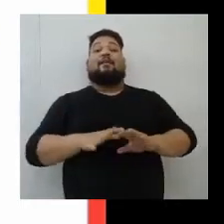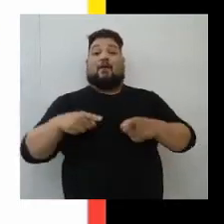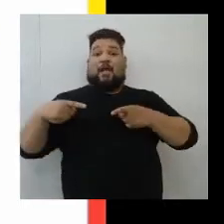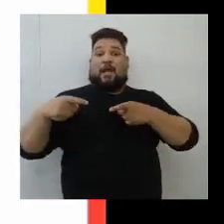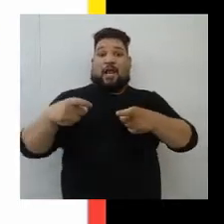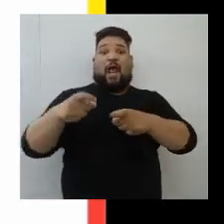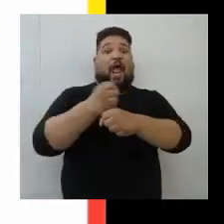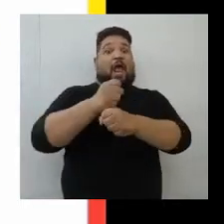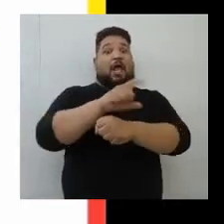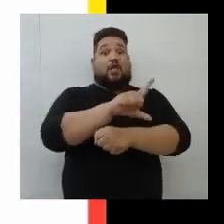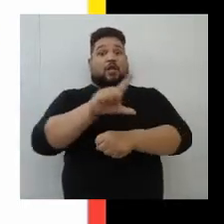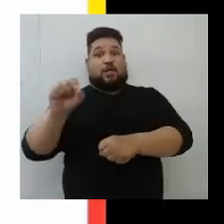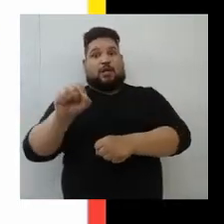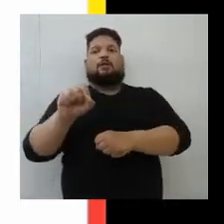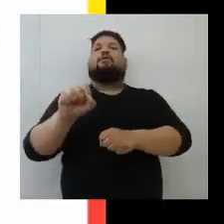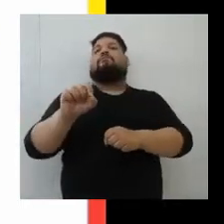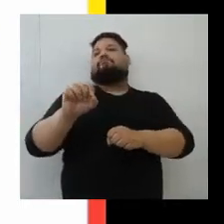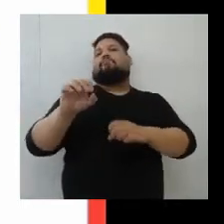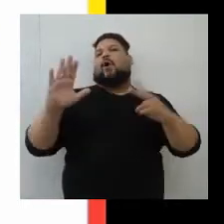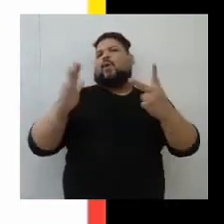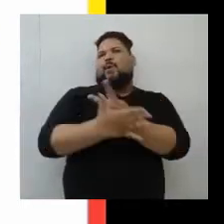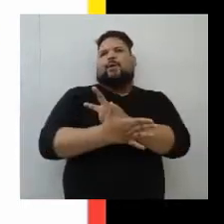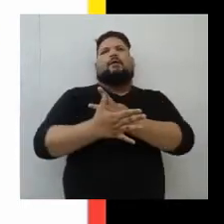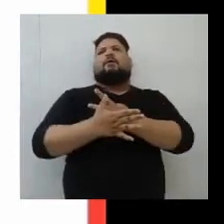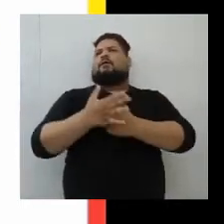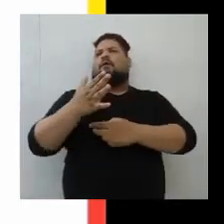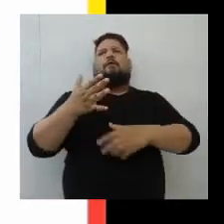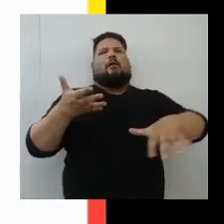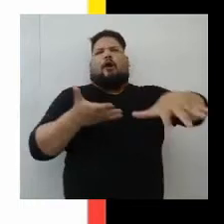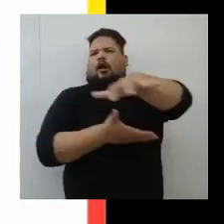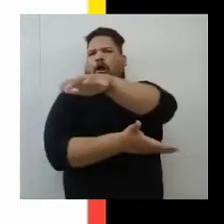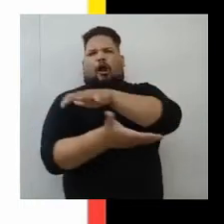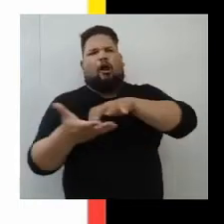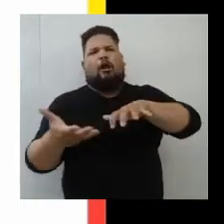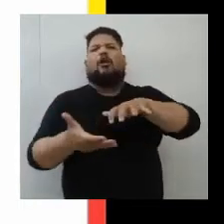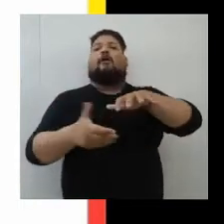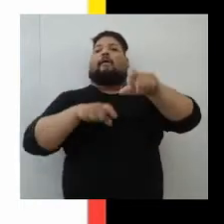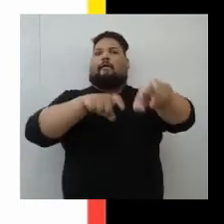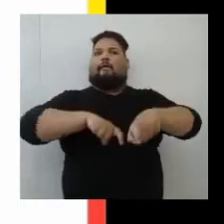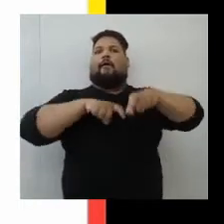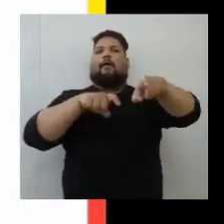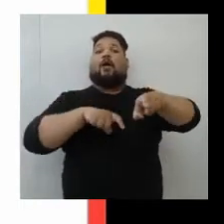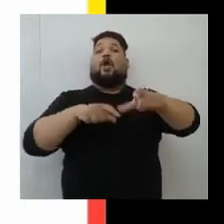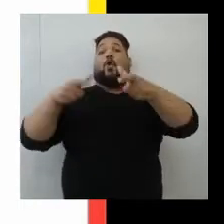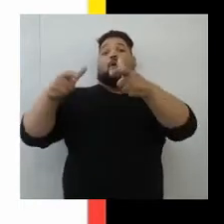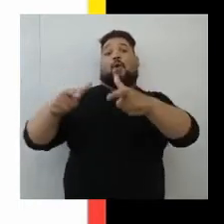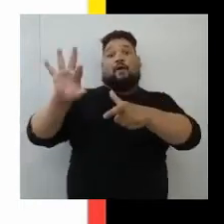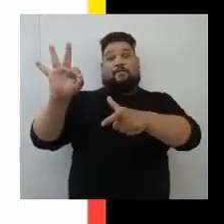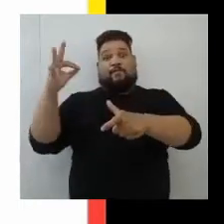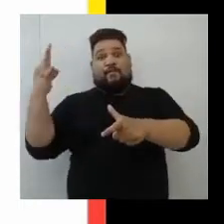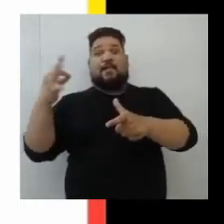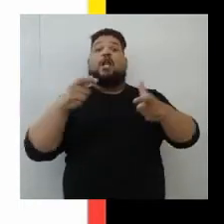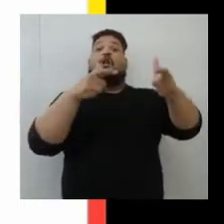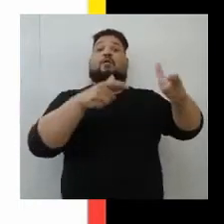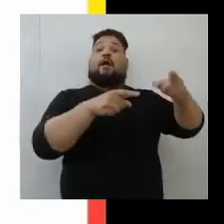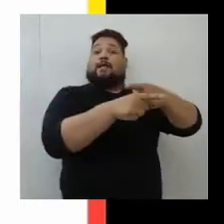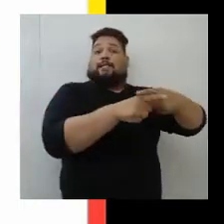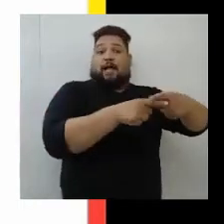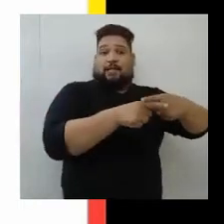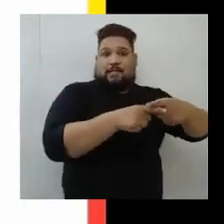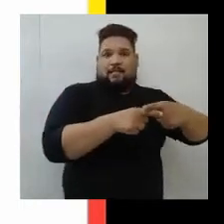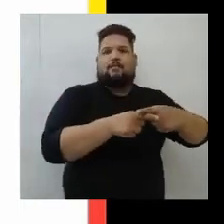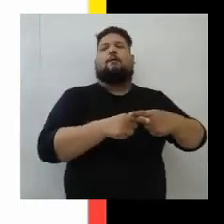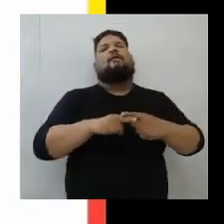houve uma série de revoltas camponesas na França e na Inglaterra. Na França,